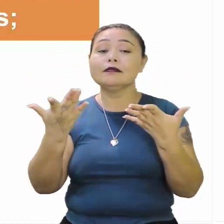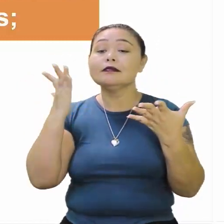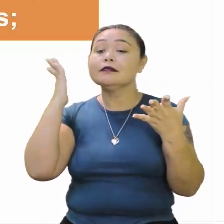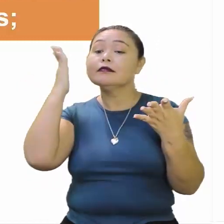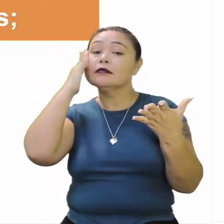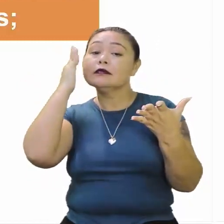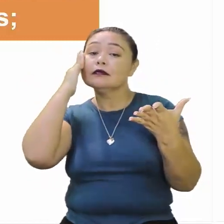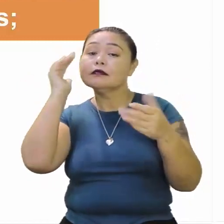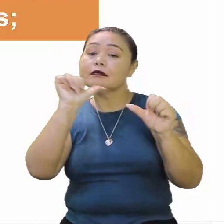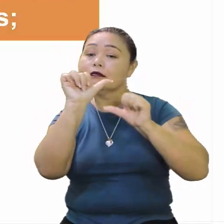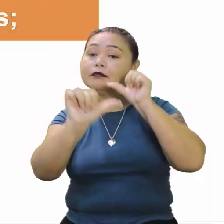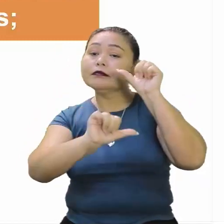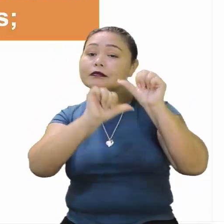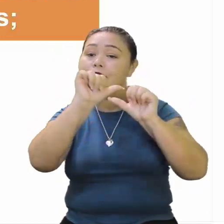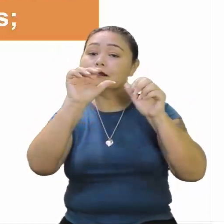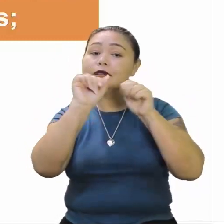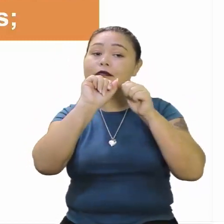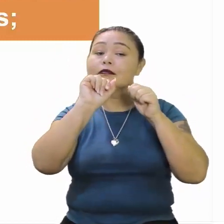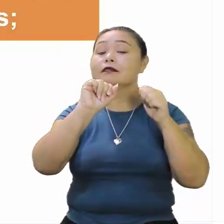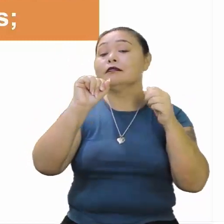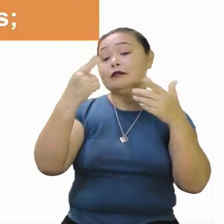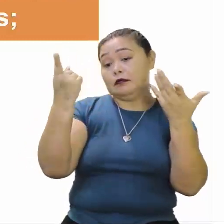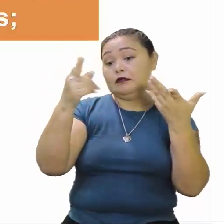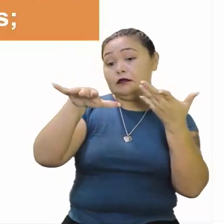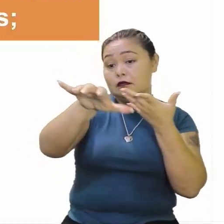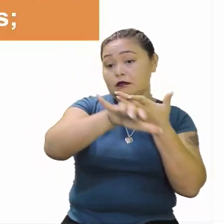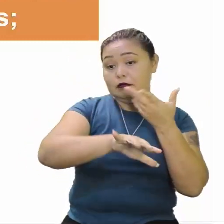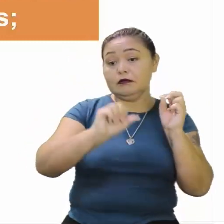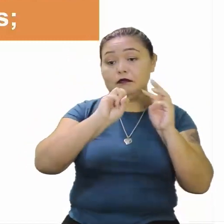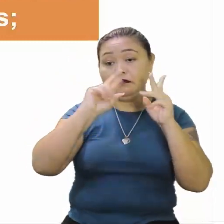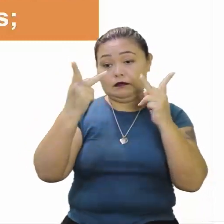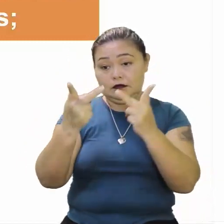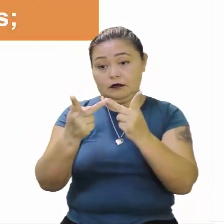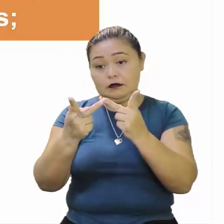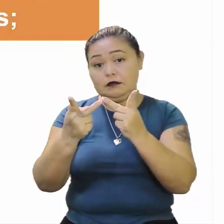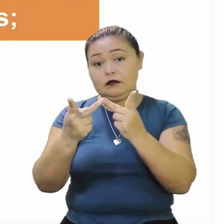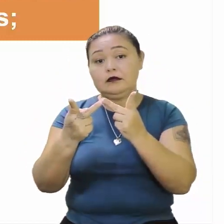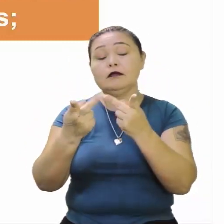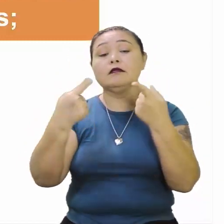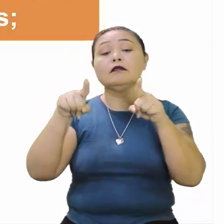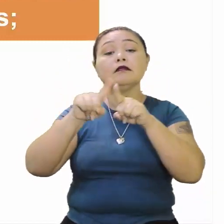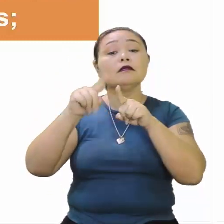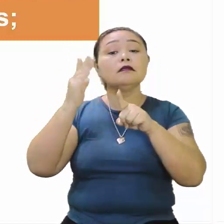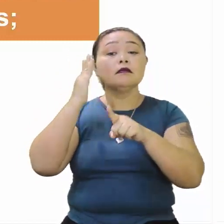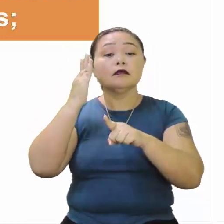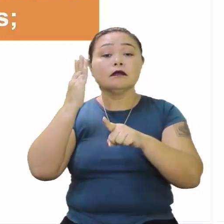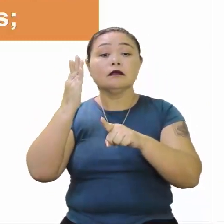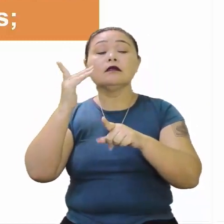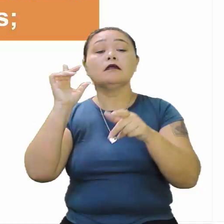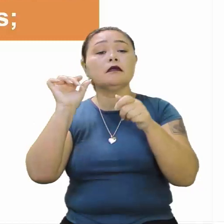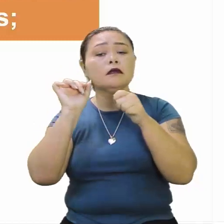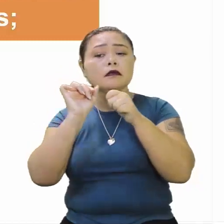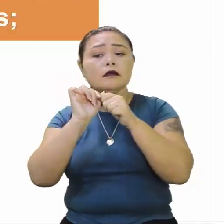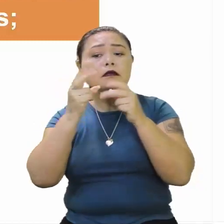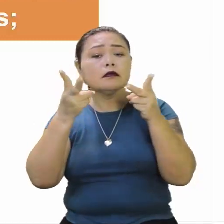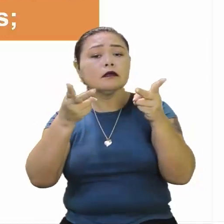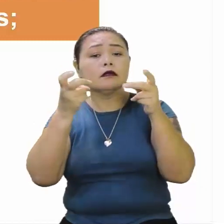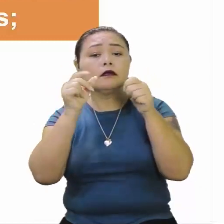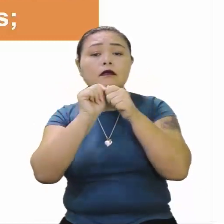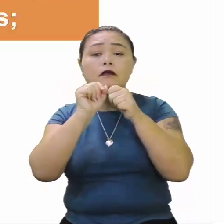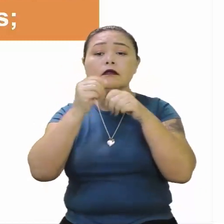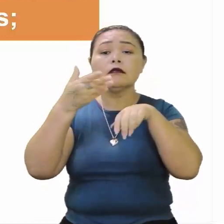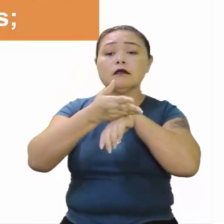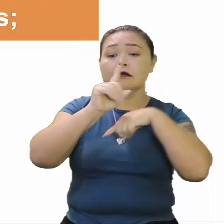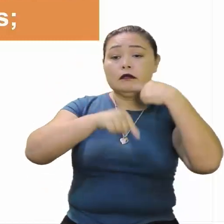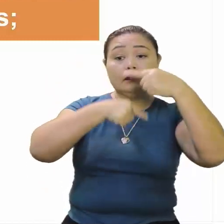identificar as mudanças do estado físico da matéria e identificar a participação do ciclo